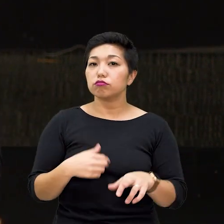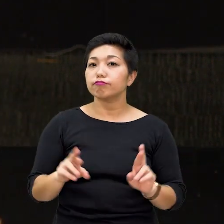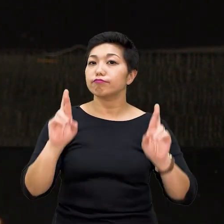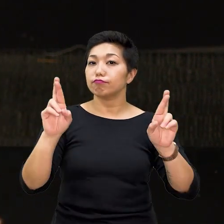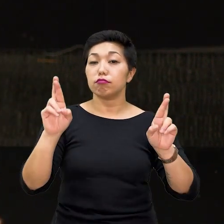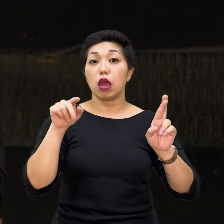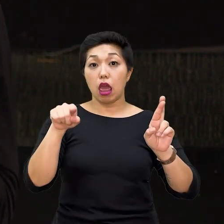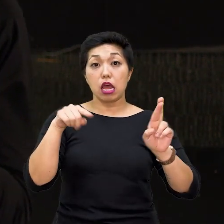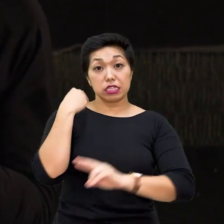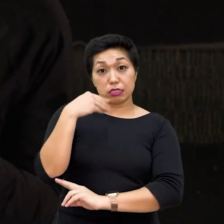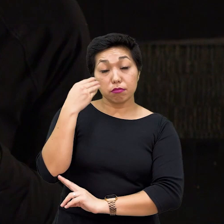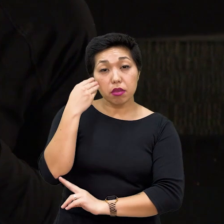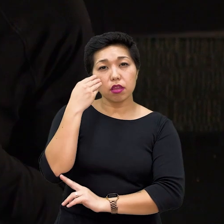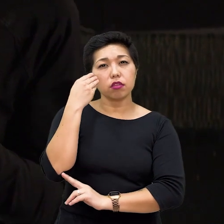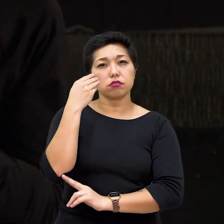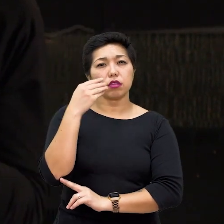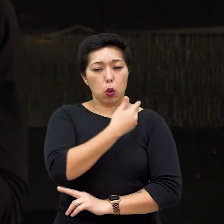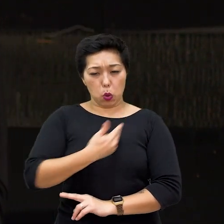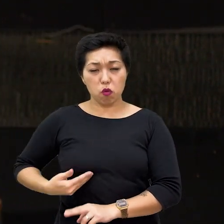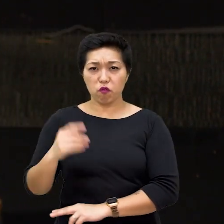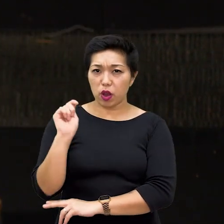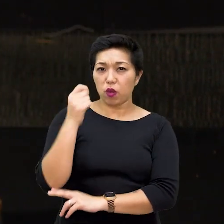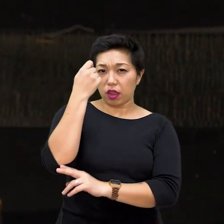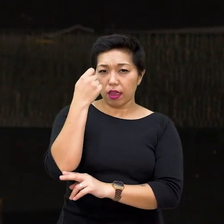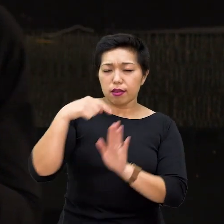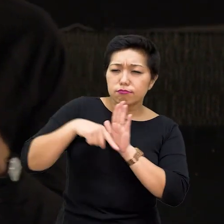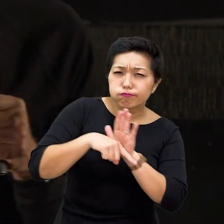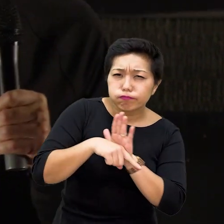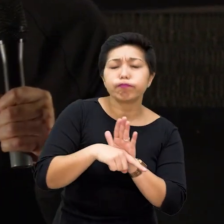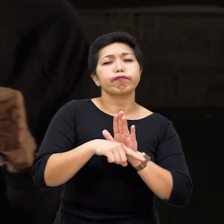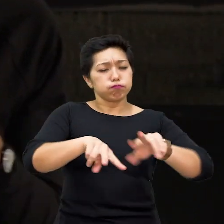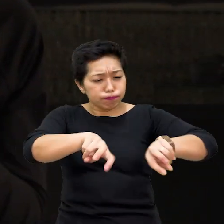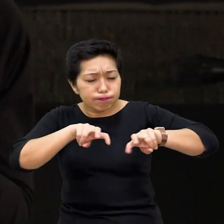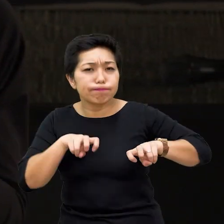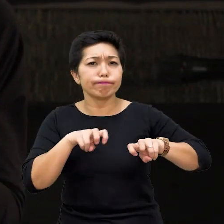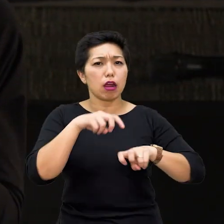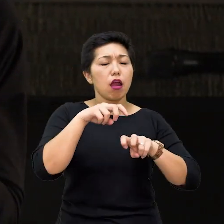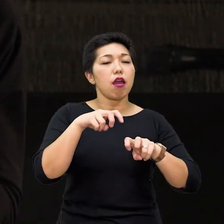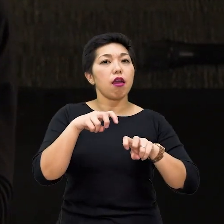analisada com muito otimismo pelo governo do Quênia e também